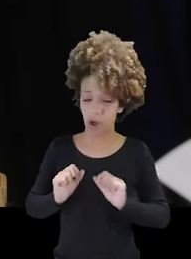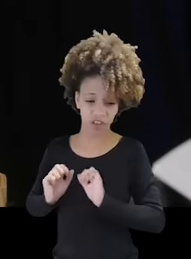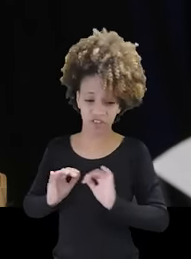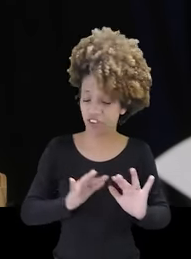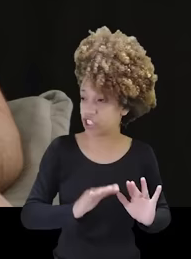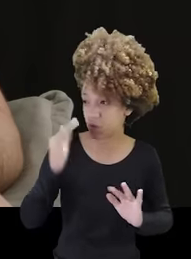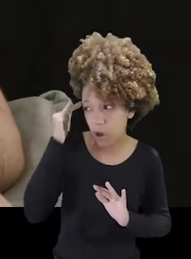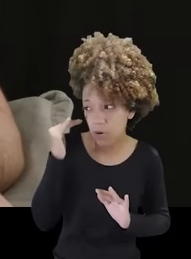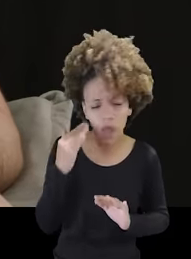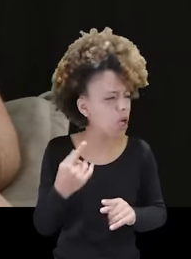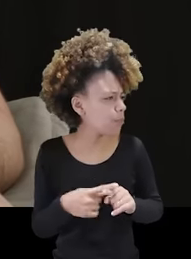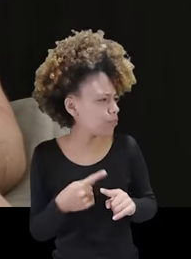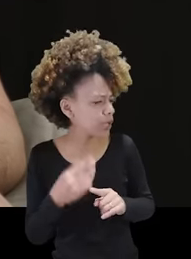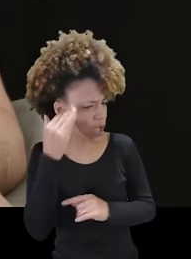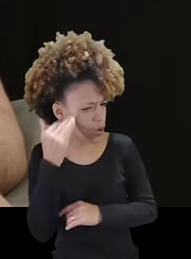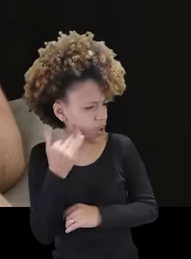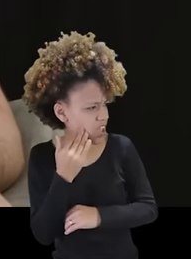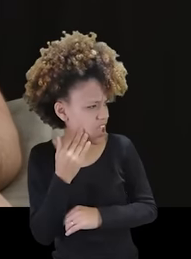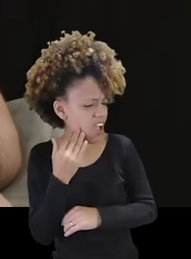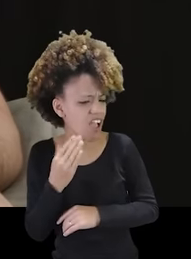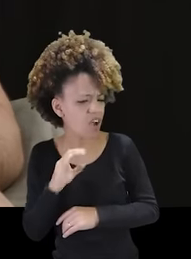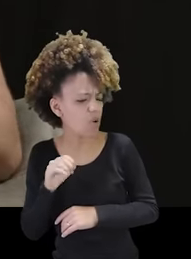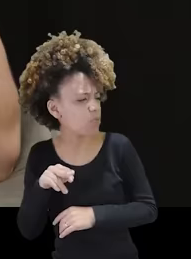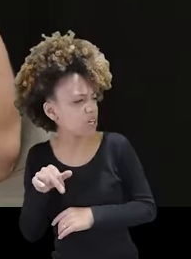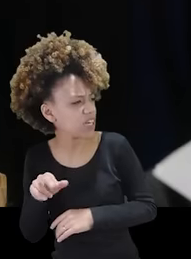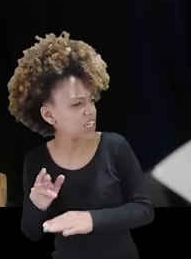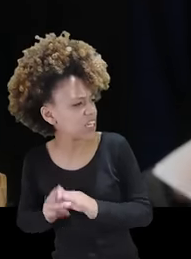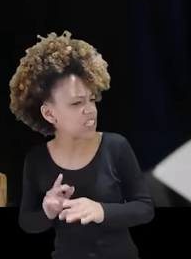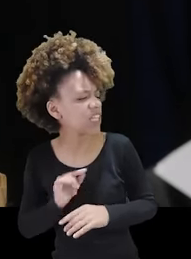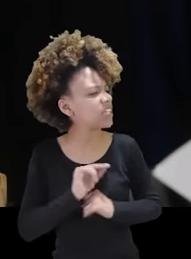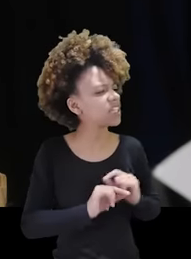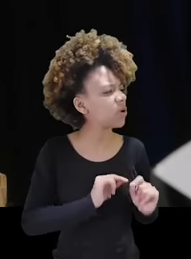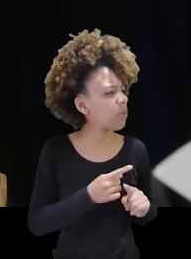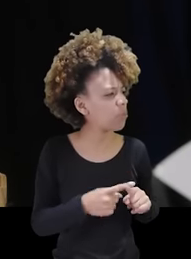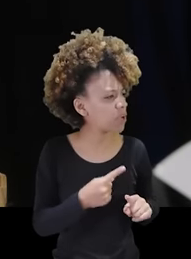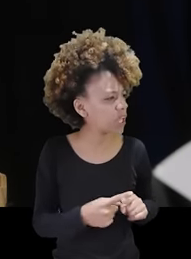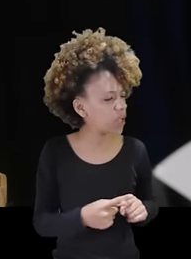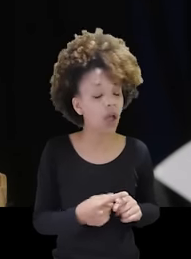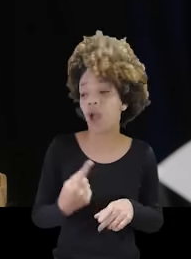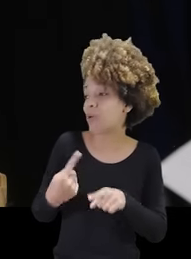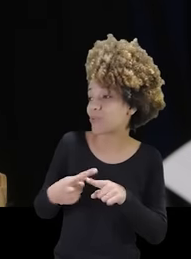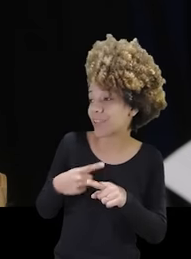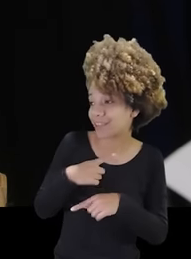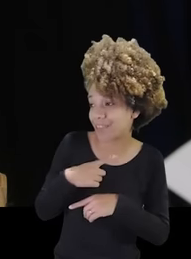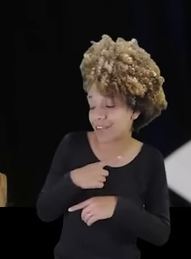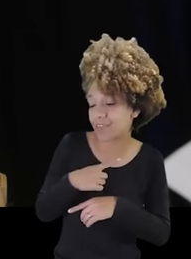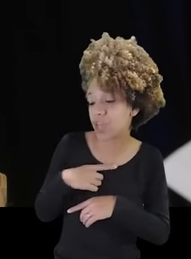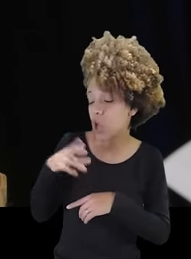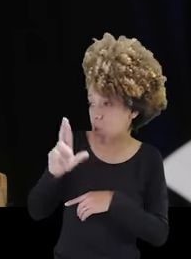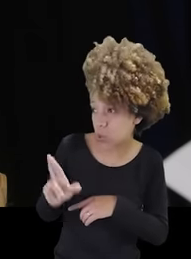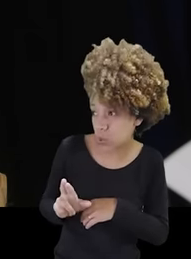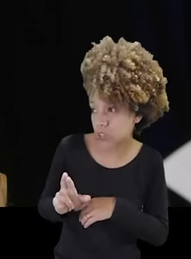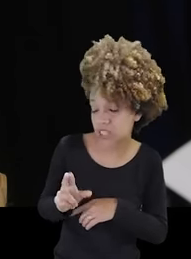Coreia é comunista Coreia do Sul é capitalista teve Rússia versus